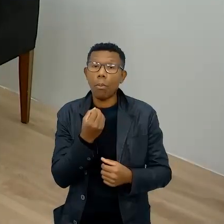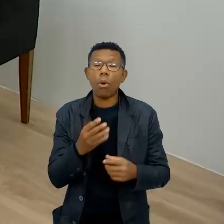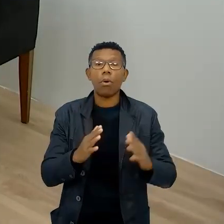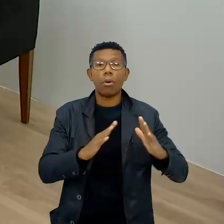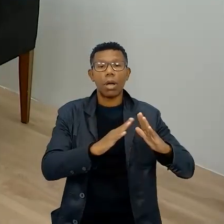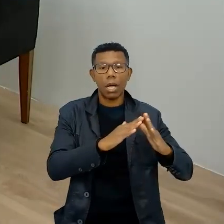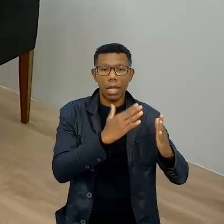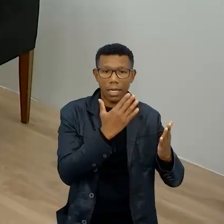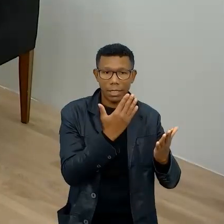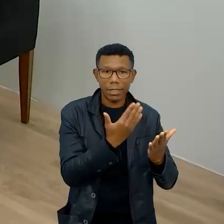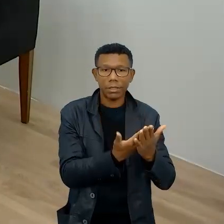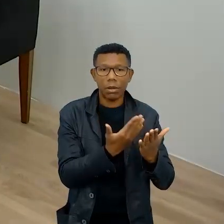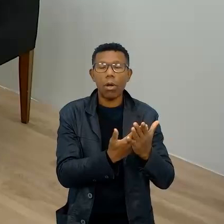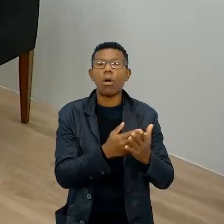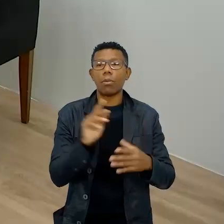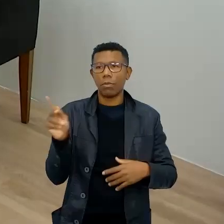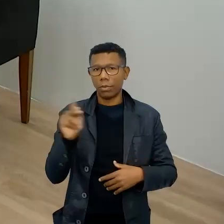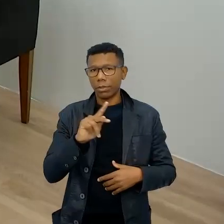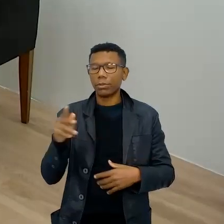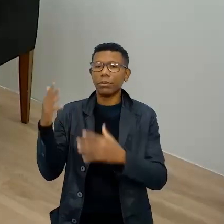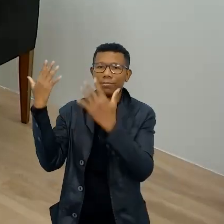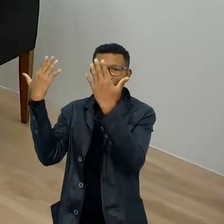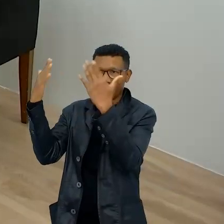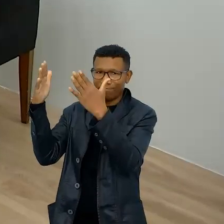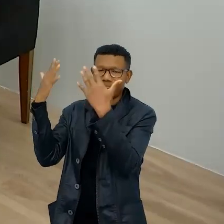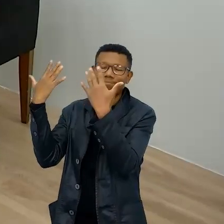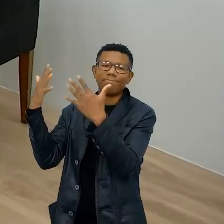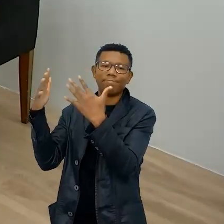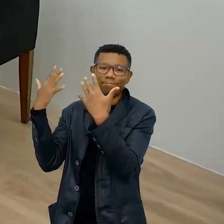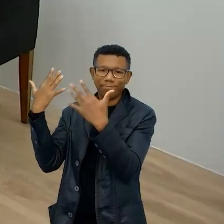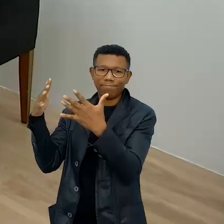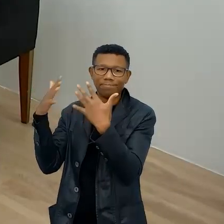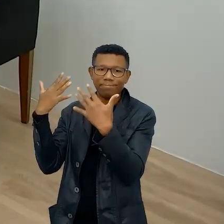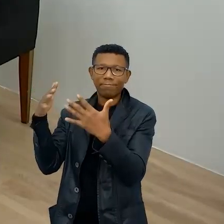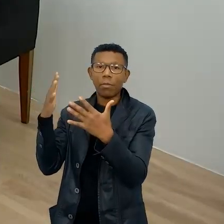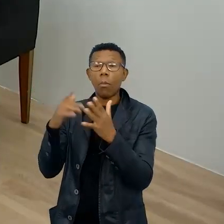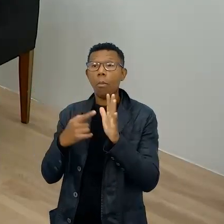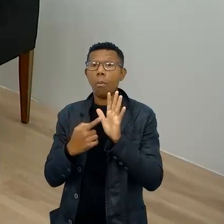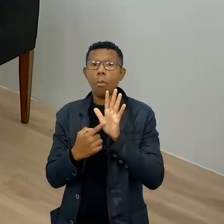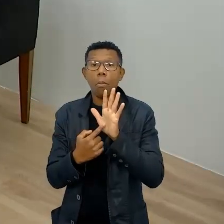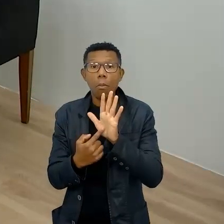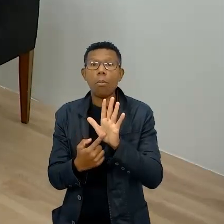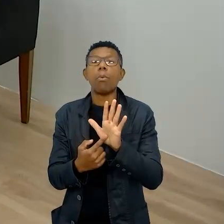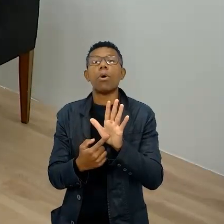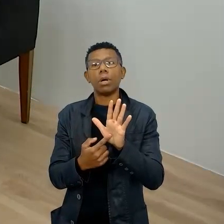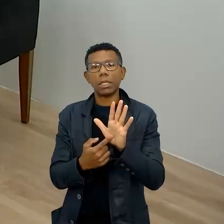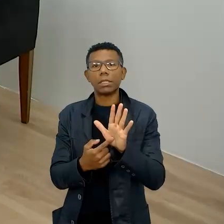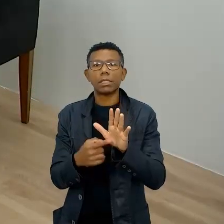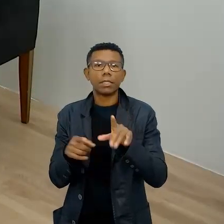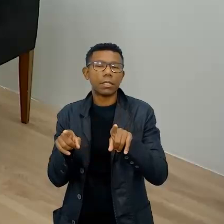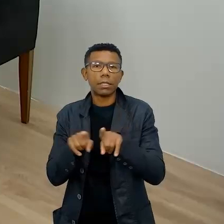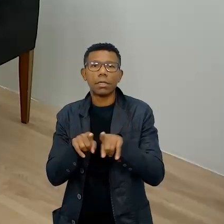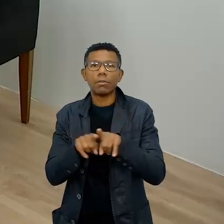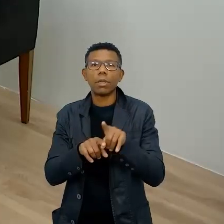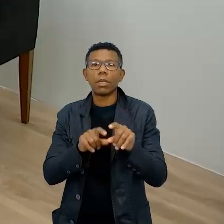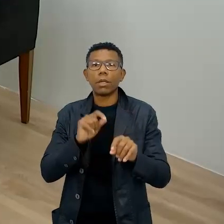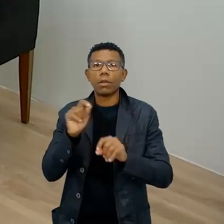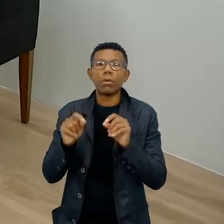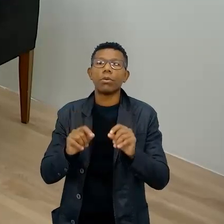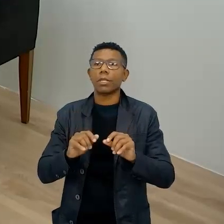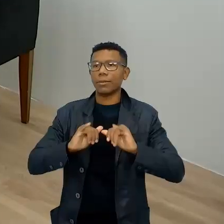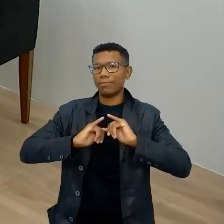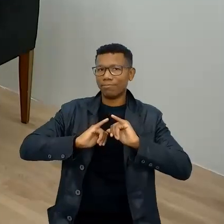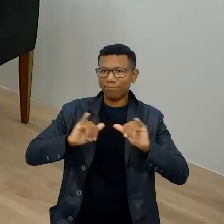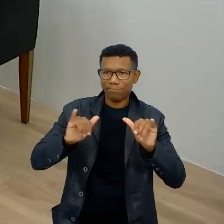aí mérito aos professores, professoras, identificam com uma certa regularidade e acabam